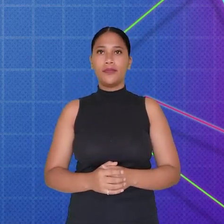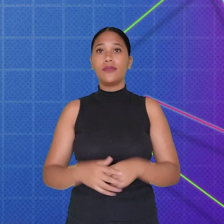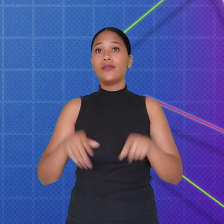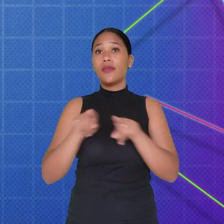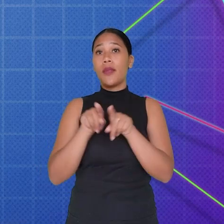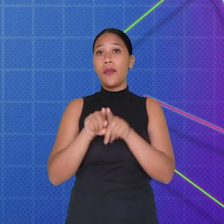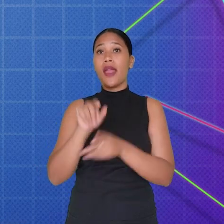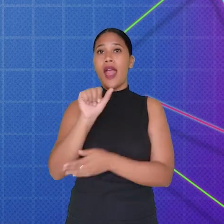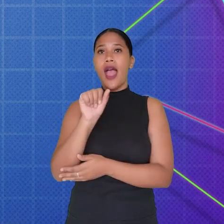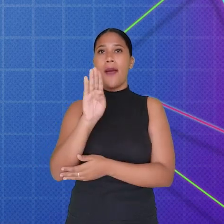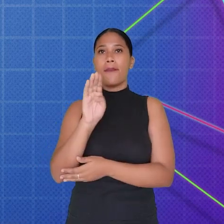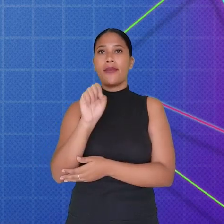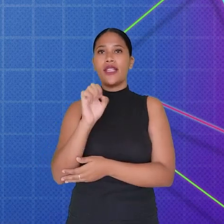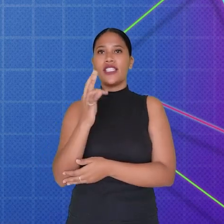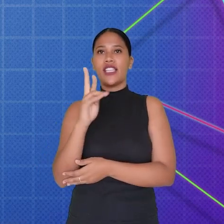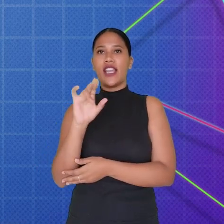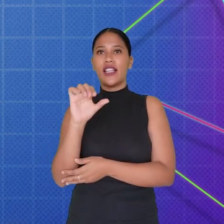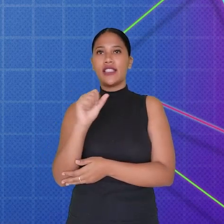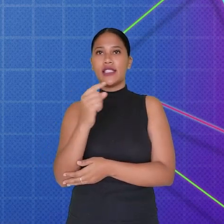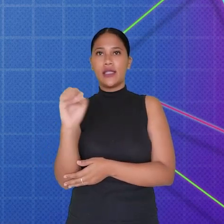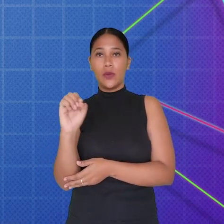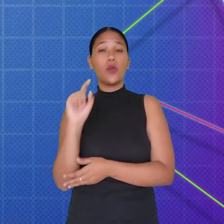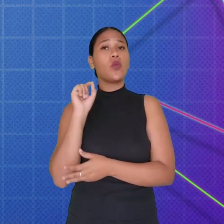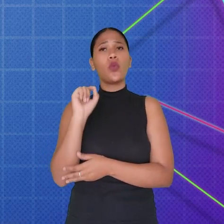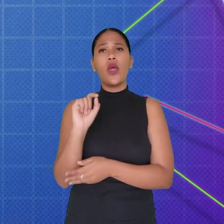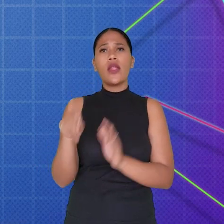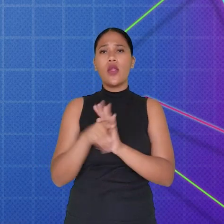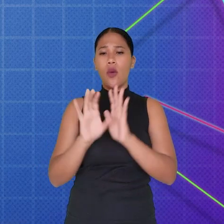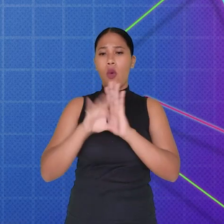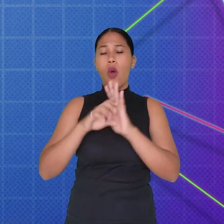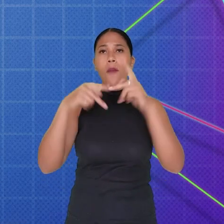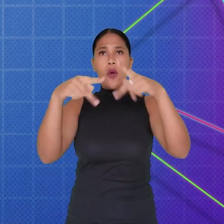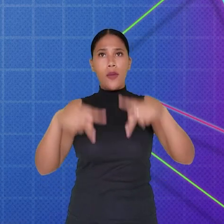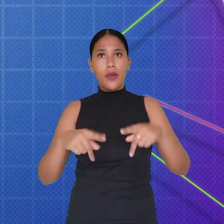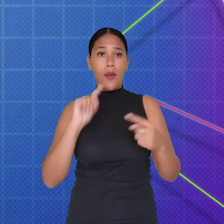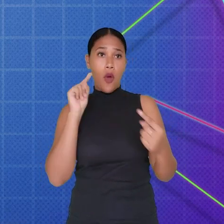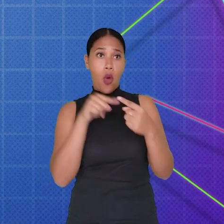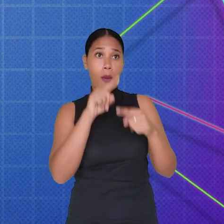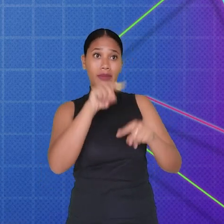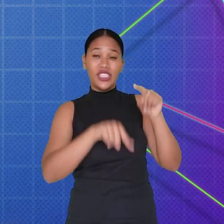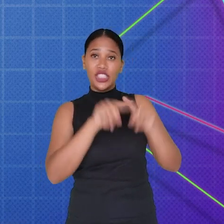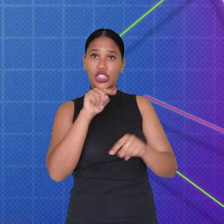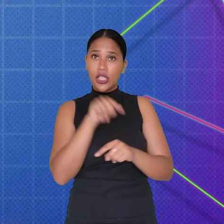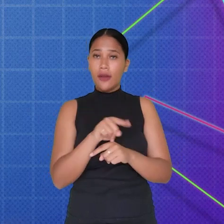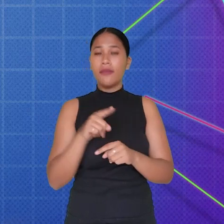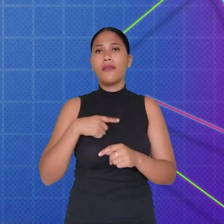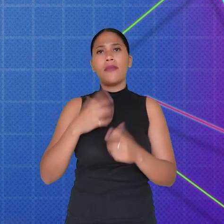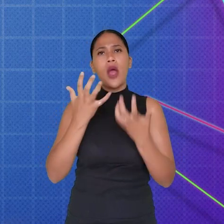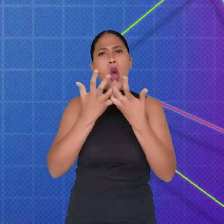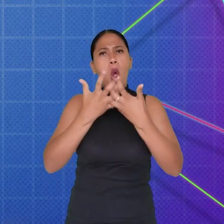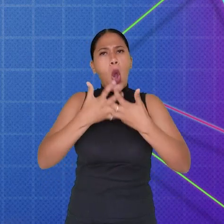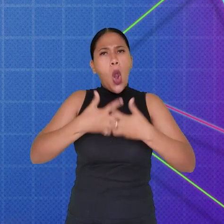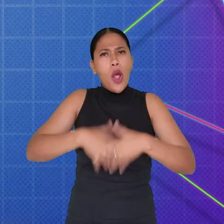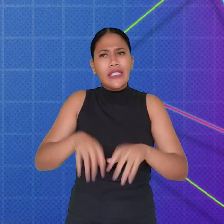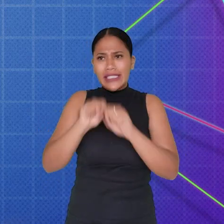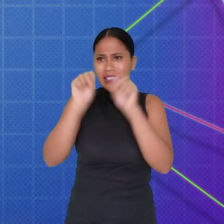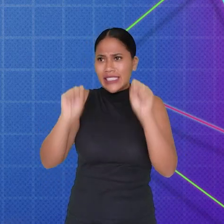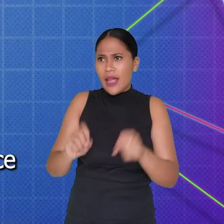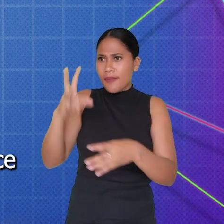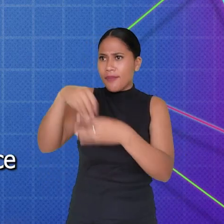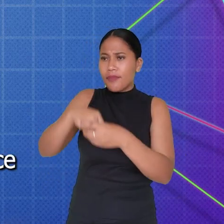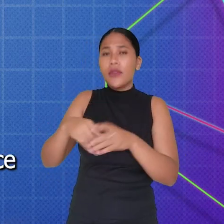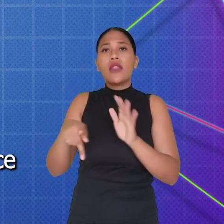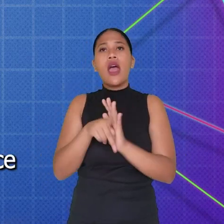Abstração. A abstração é um conceito importante da programação orientada a objetos, que permite que as complexidades de um